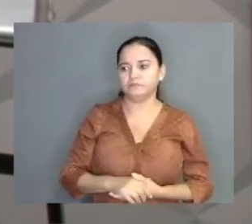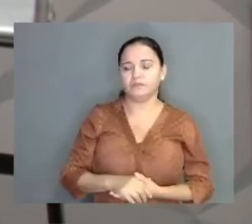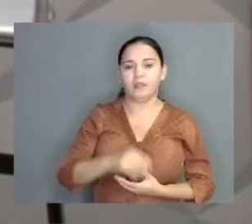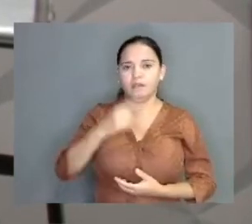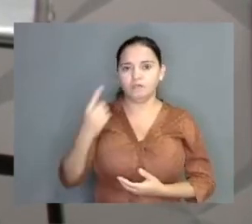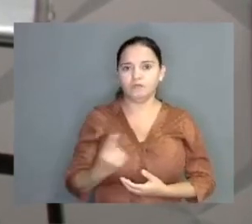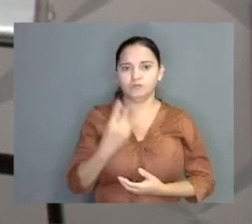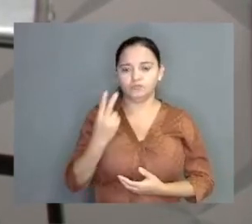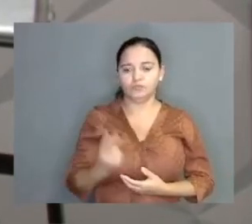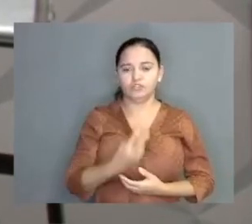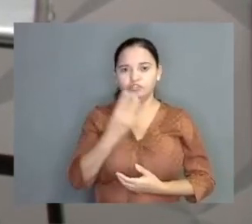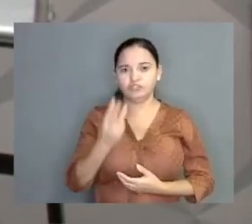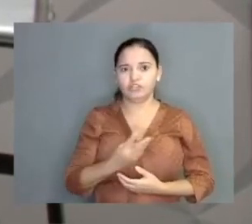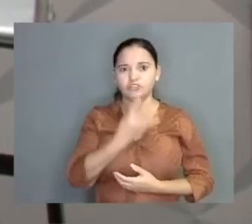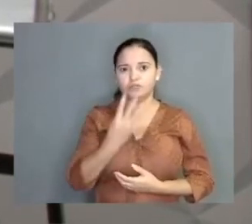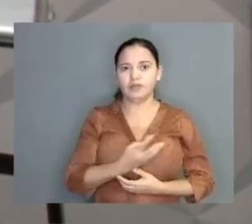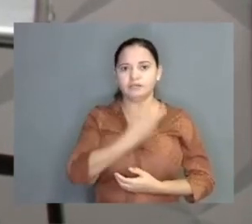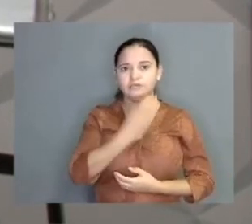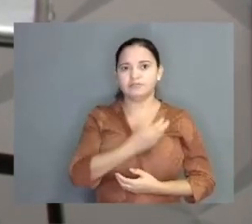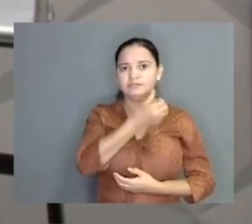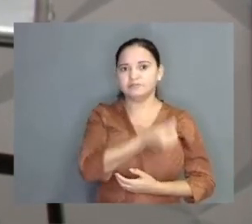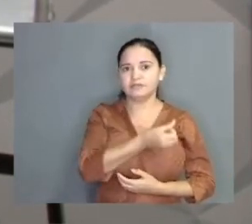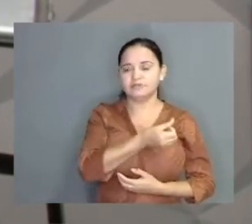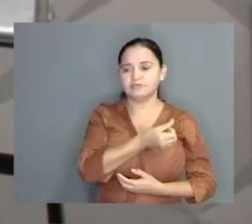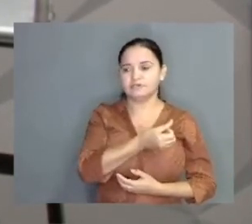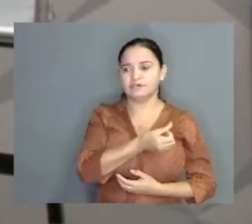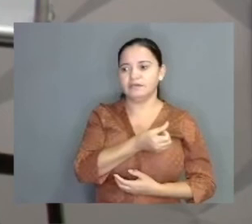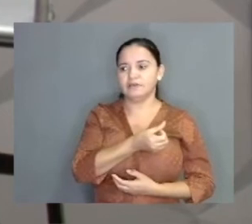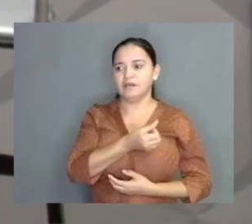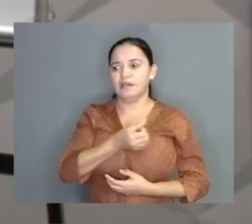3, 4, 5, 6. Pronto.